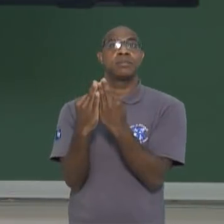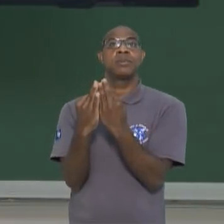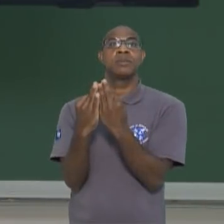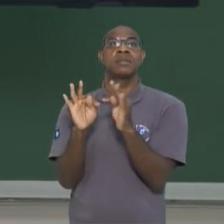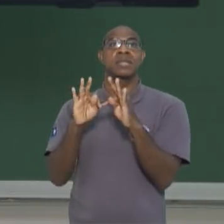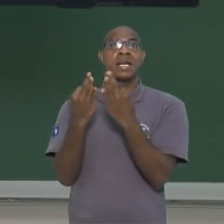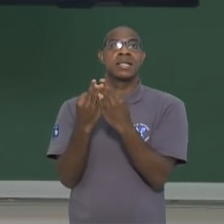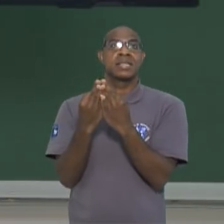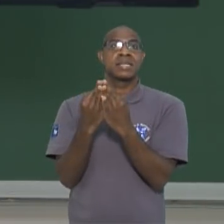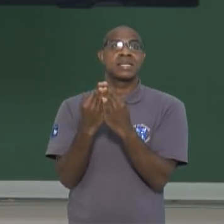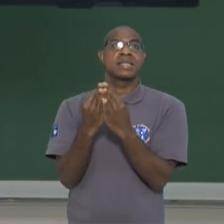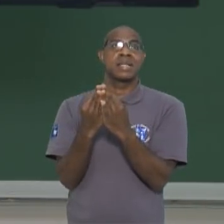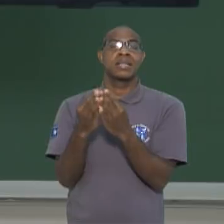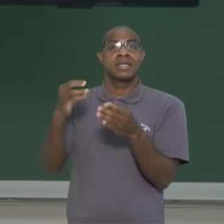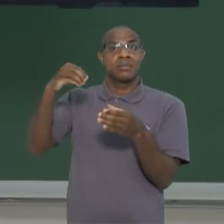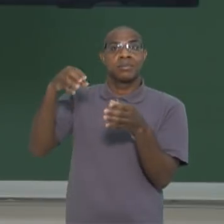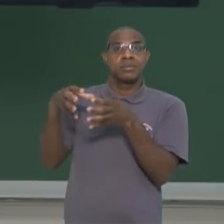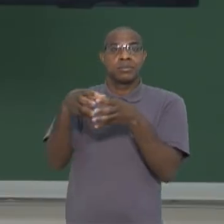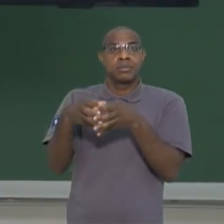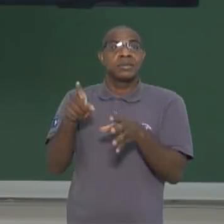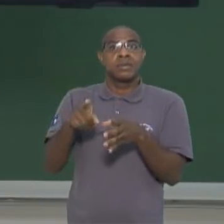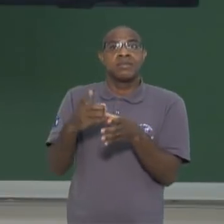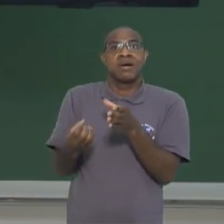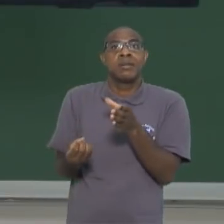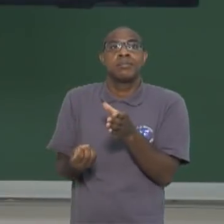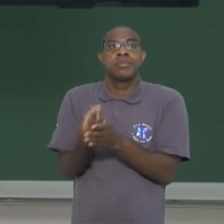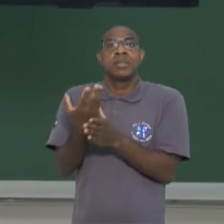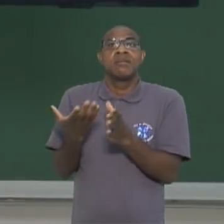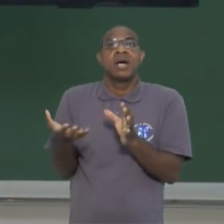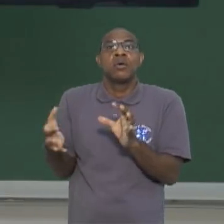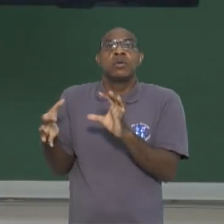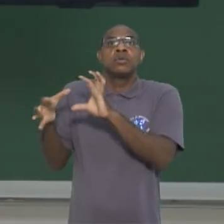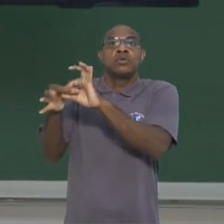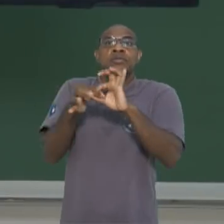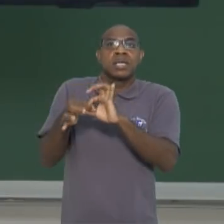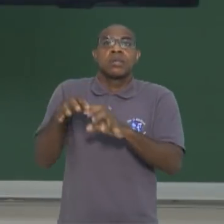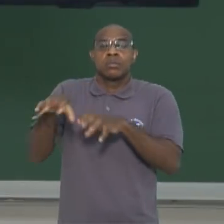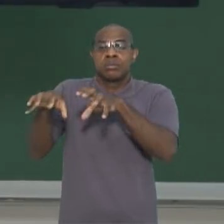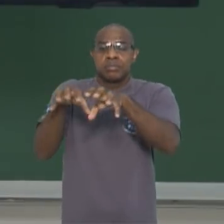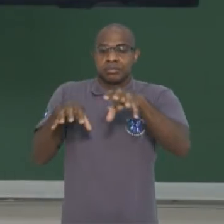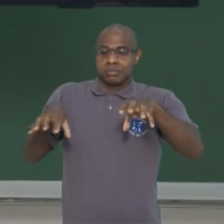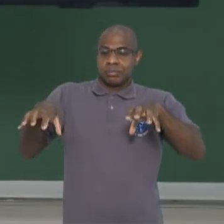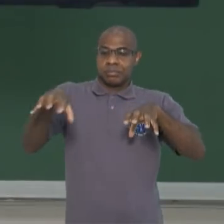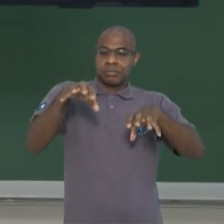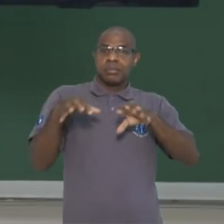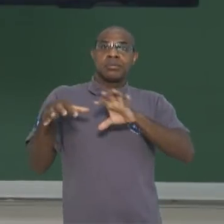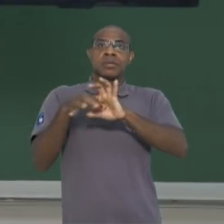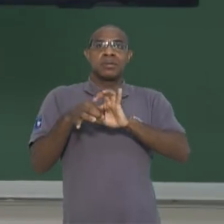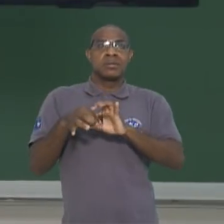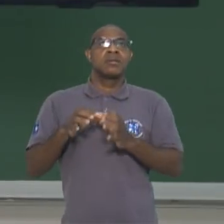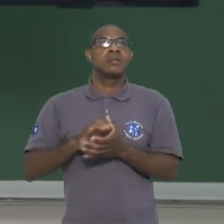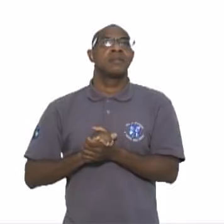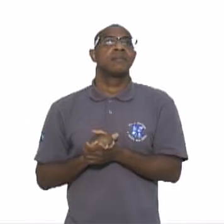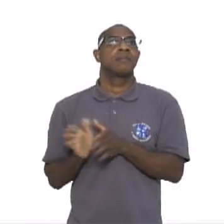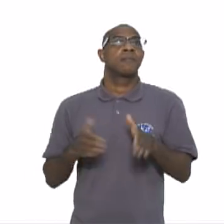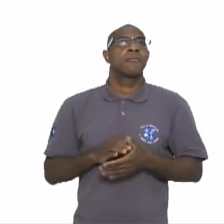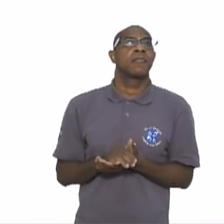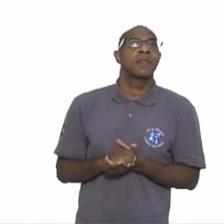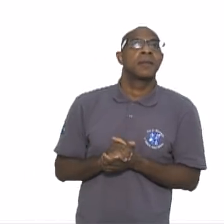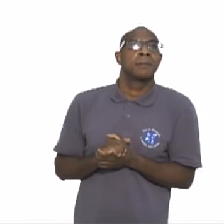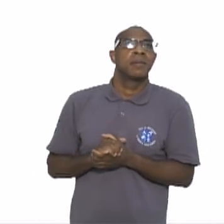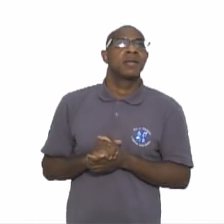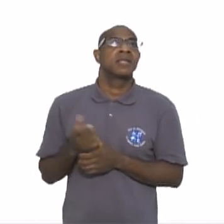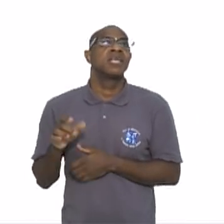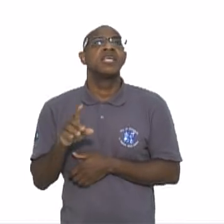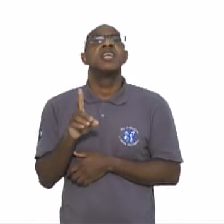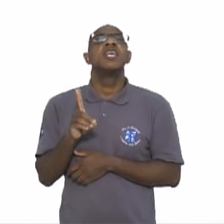fazer também a anexação de reinos, né, com a expansão do reino franco. Aqui a dinastia merovingia.